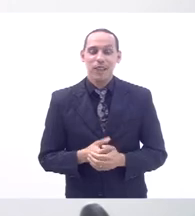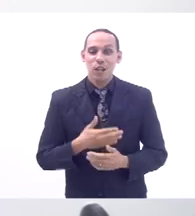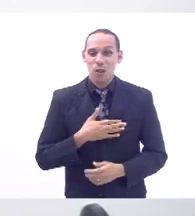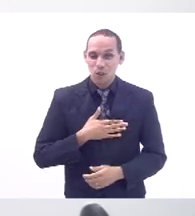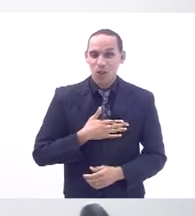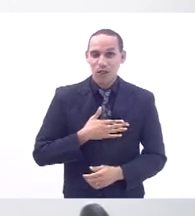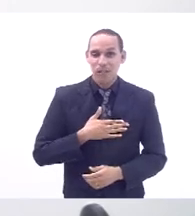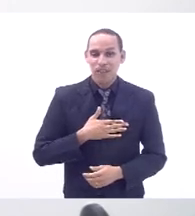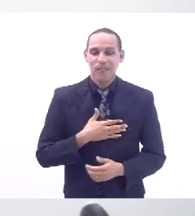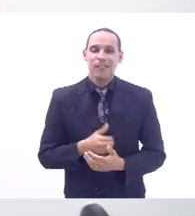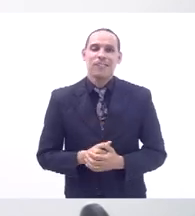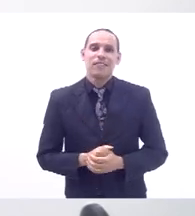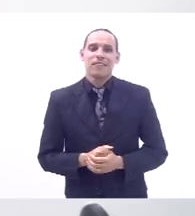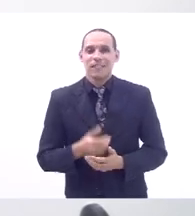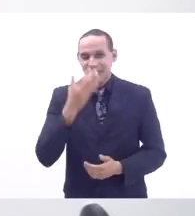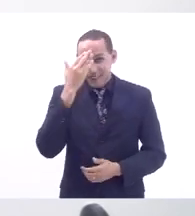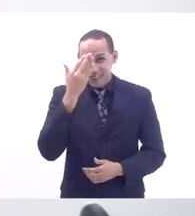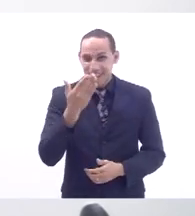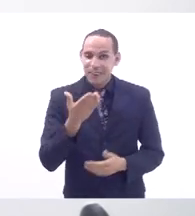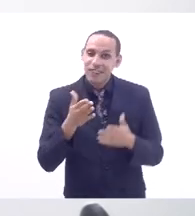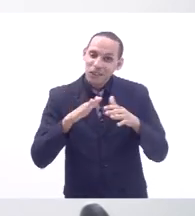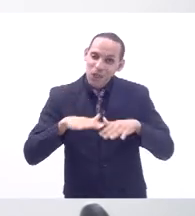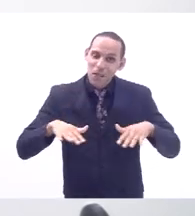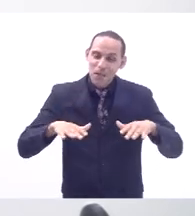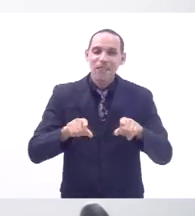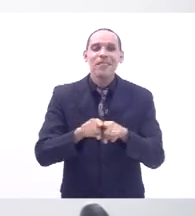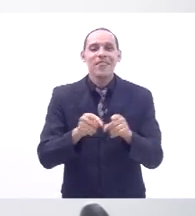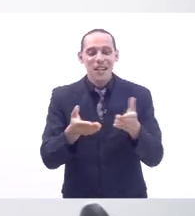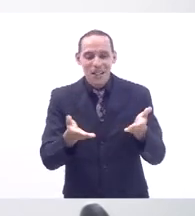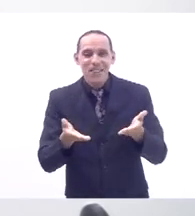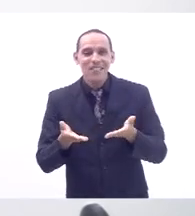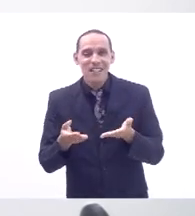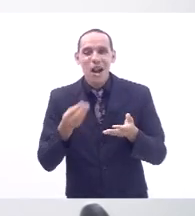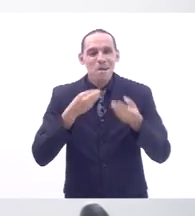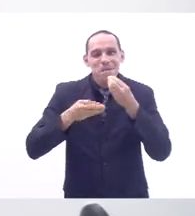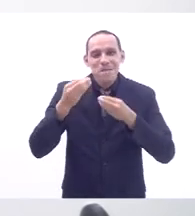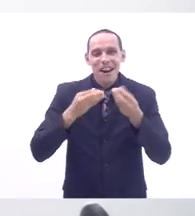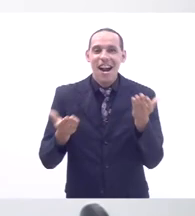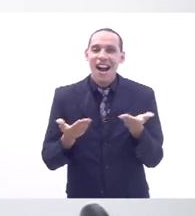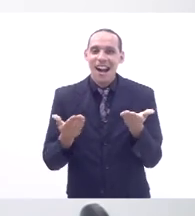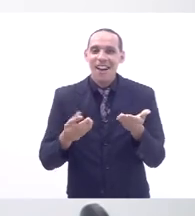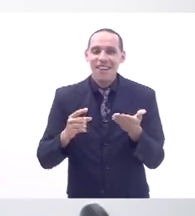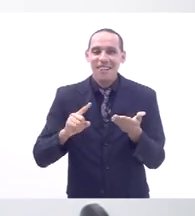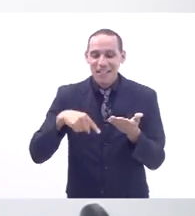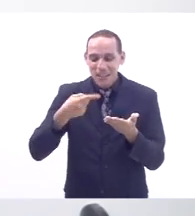gostaria... Tá? De agradecer a presença de todos e convidá-los para um coquetel que será servido